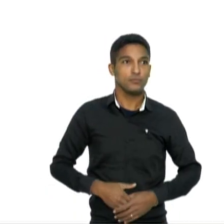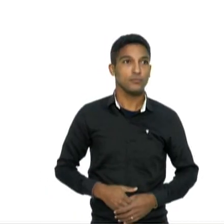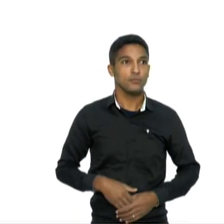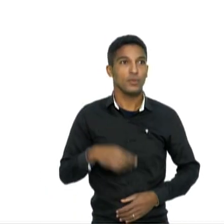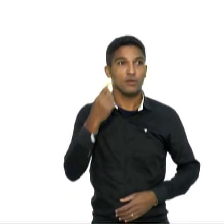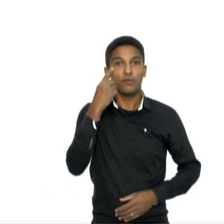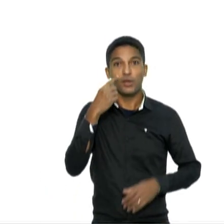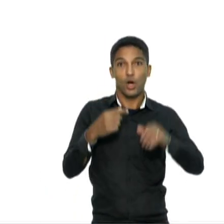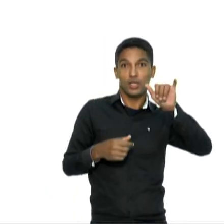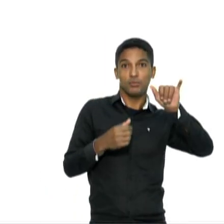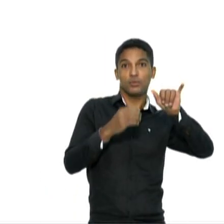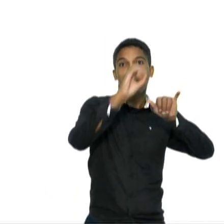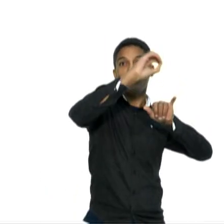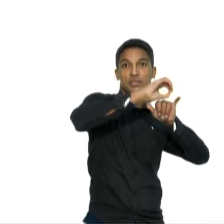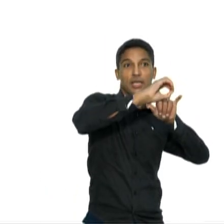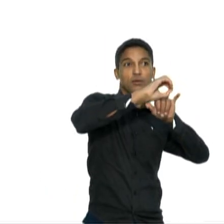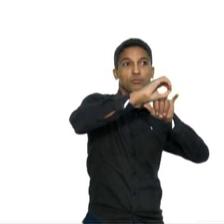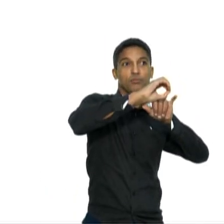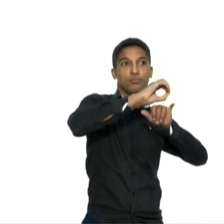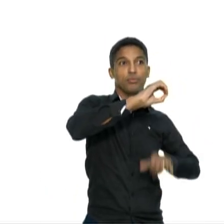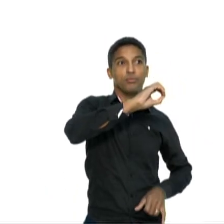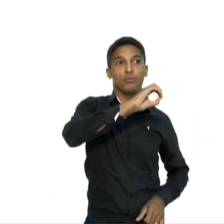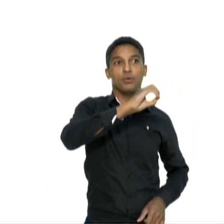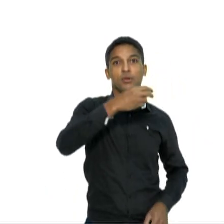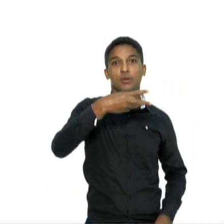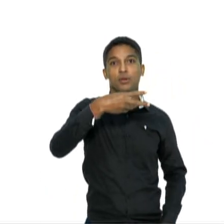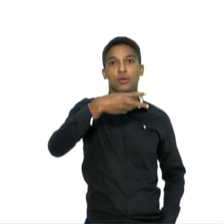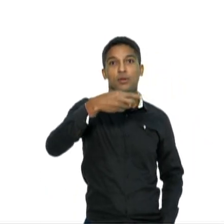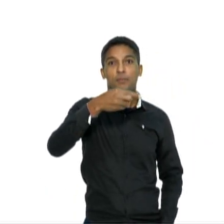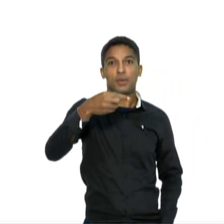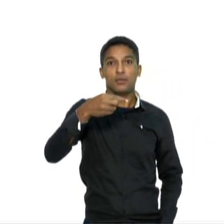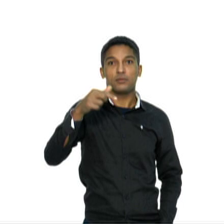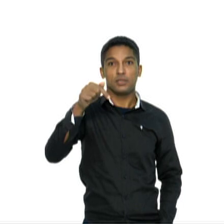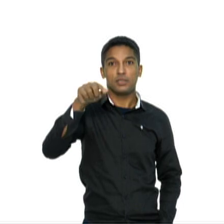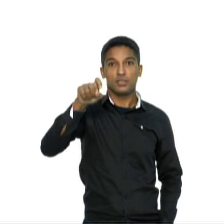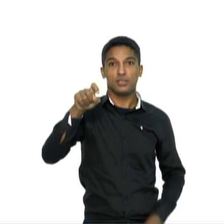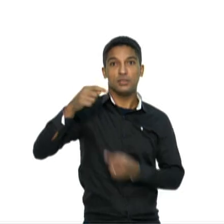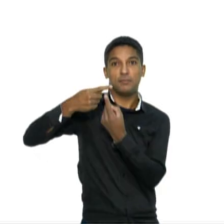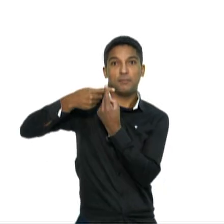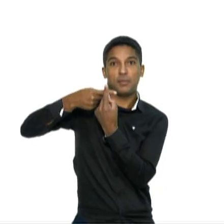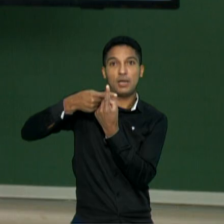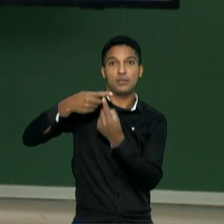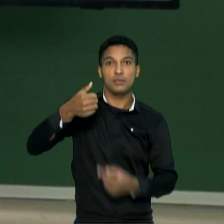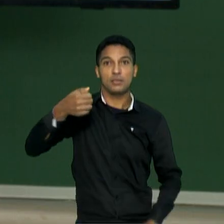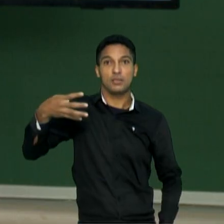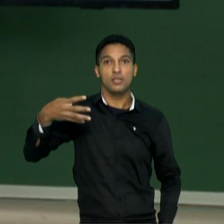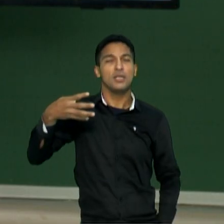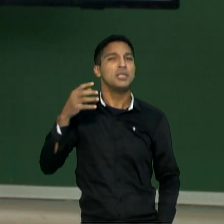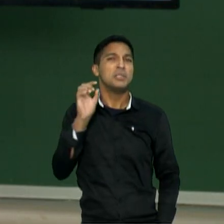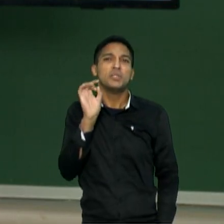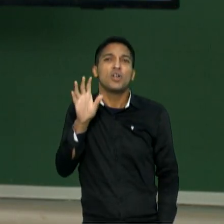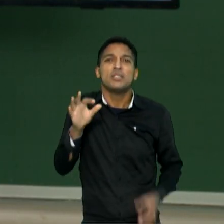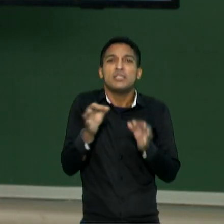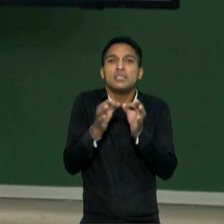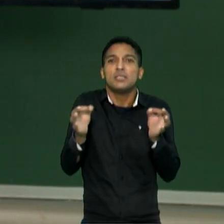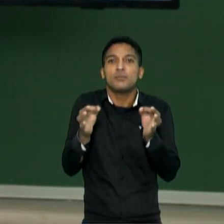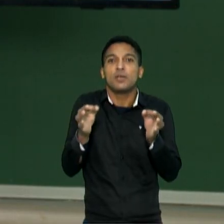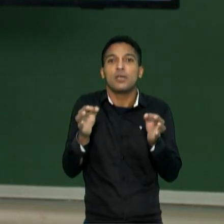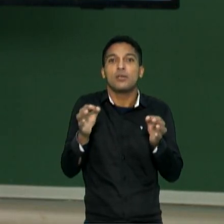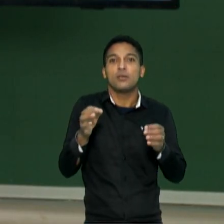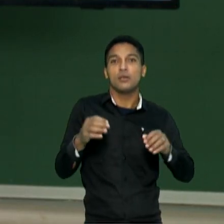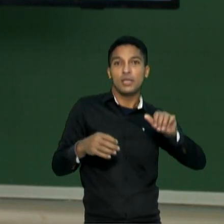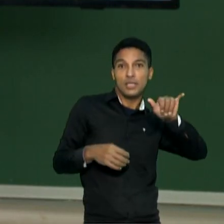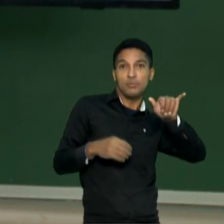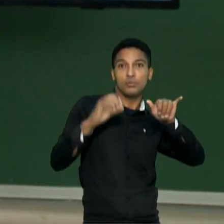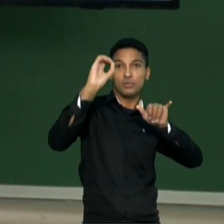encontra. Zero igual a menos 7x mais 14. O que eu fiz? Apenas troquei o y pelo